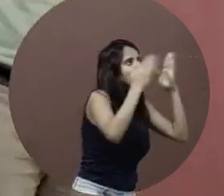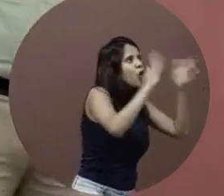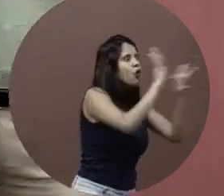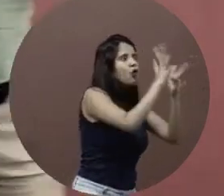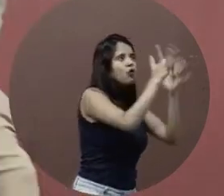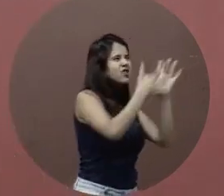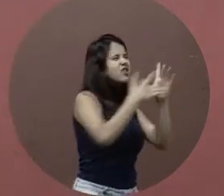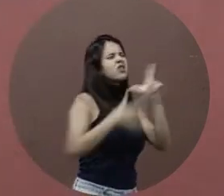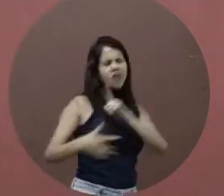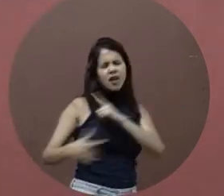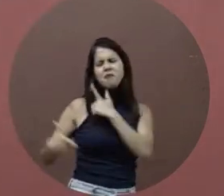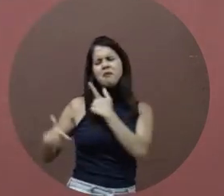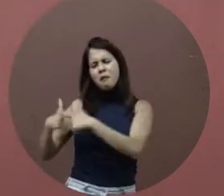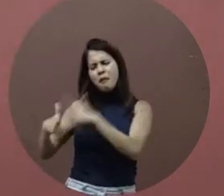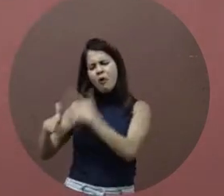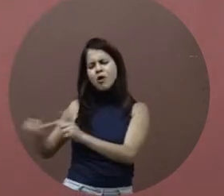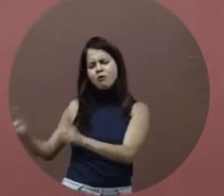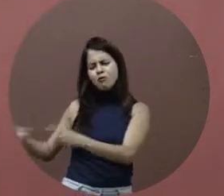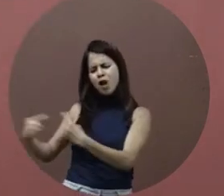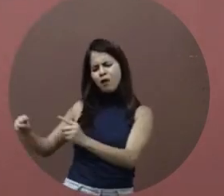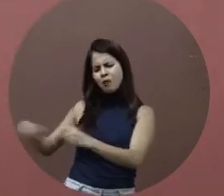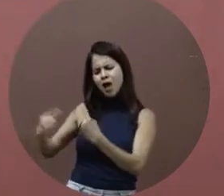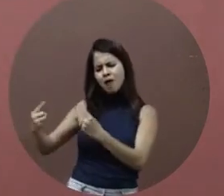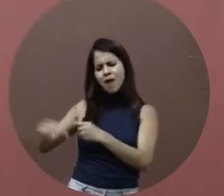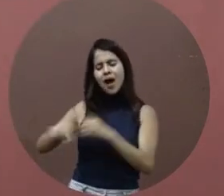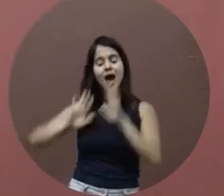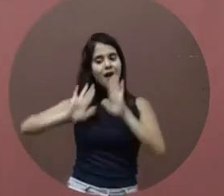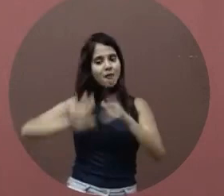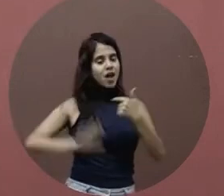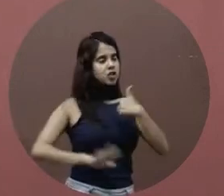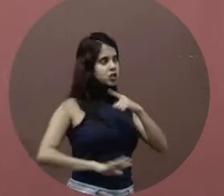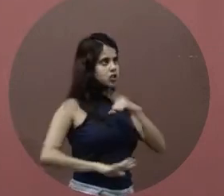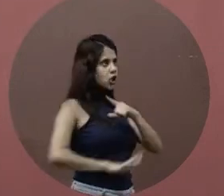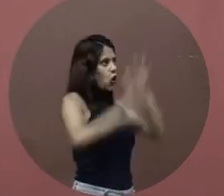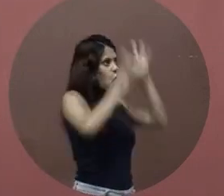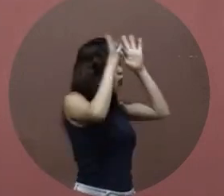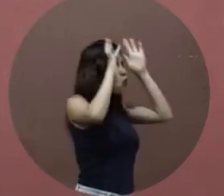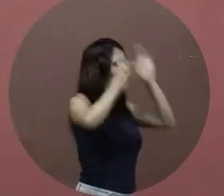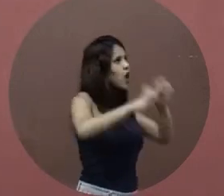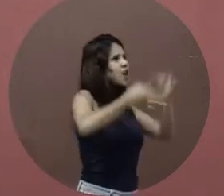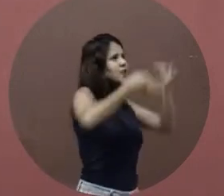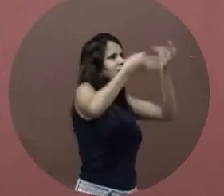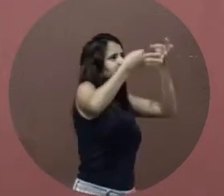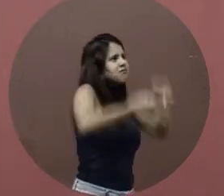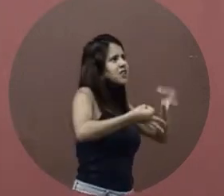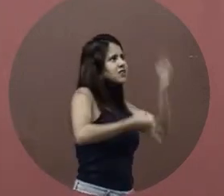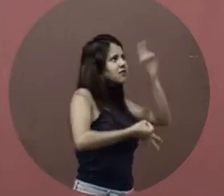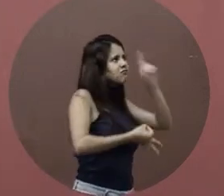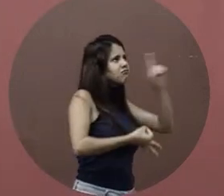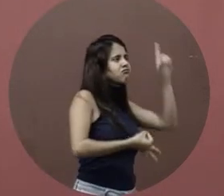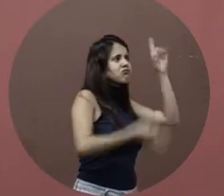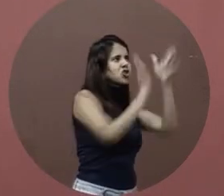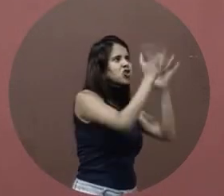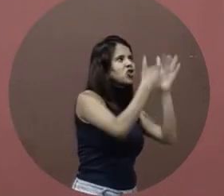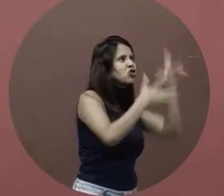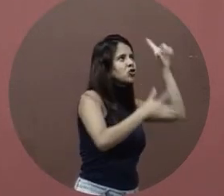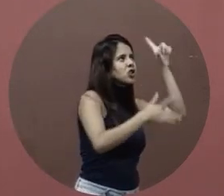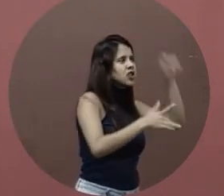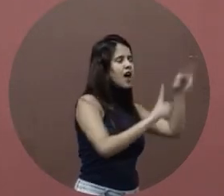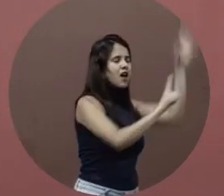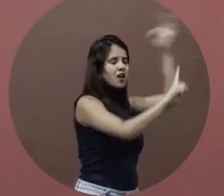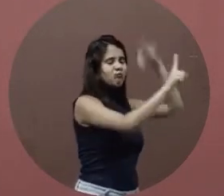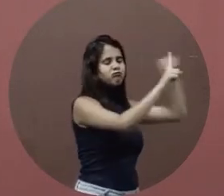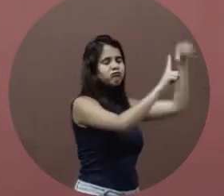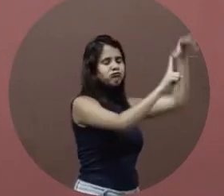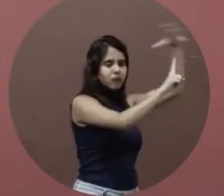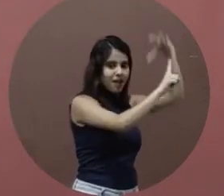dificuldades, tribulações, porque pela fé eu tenho convicção de que o Senhor é rei, de que